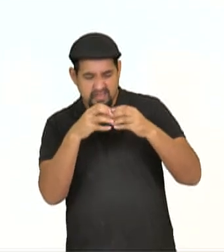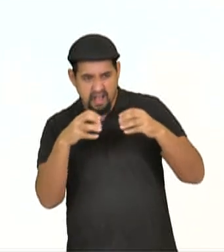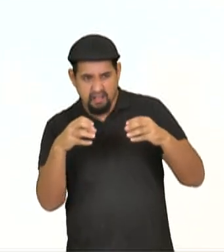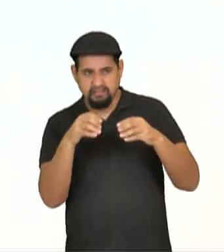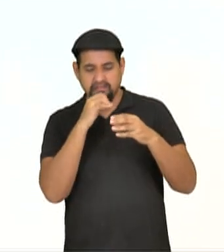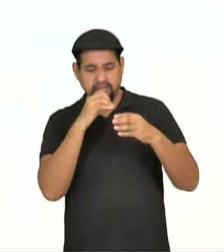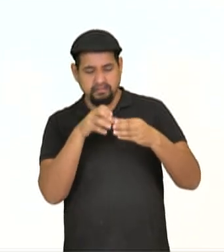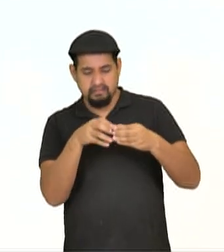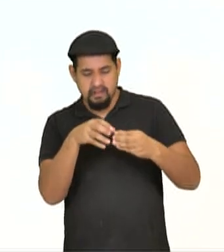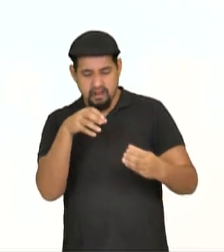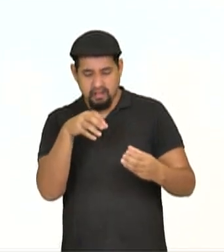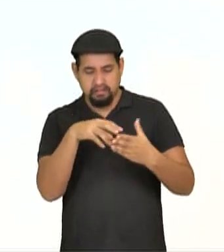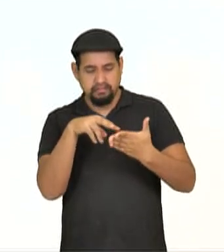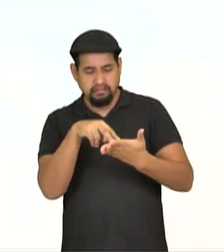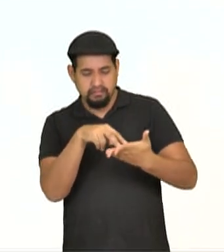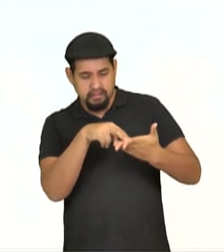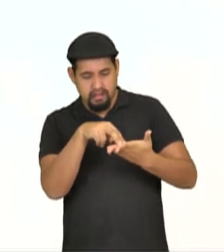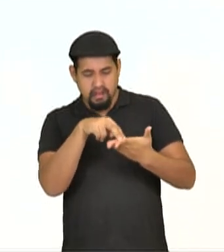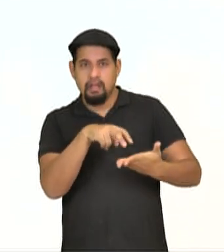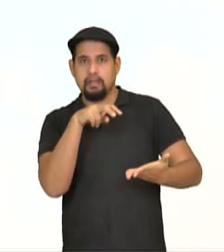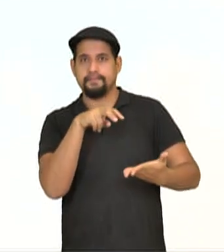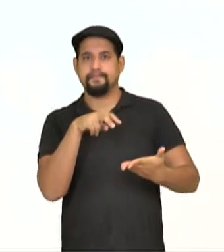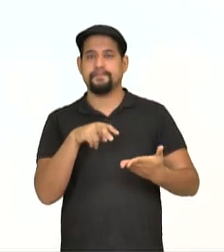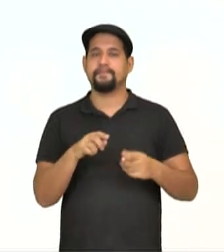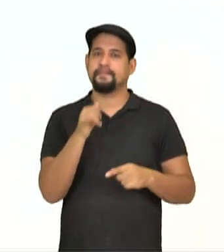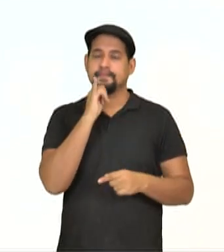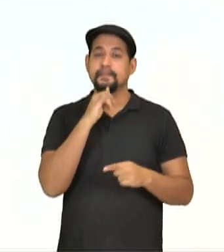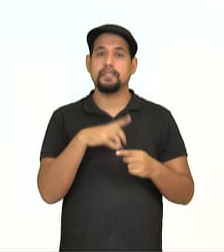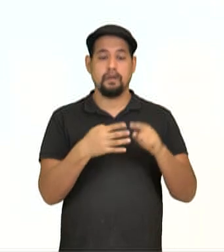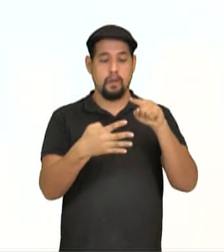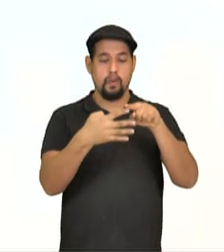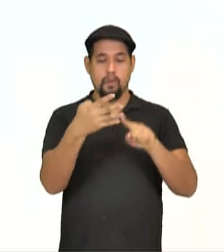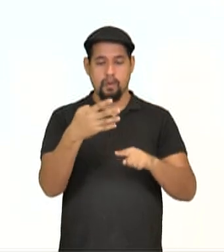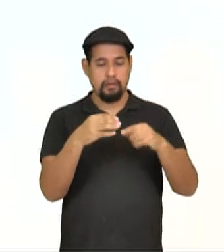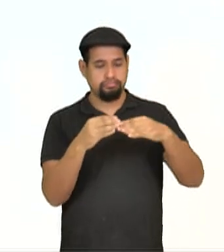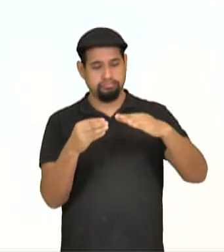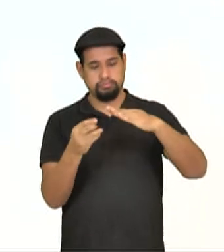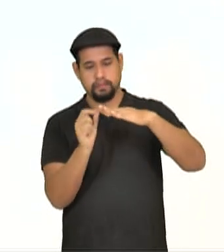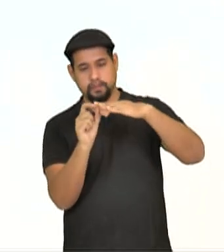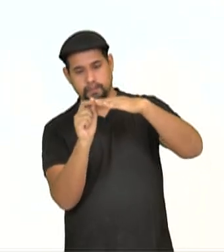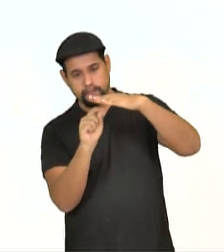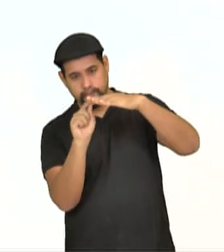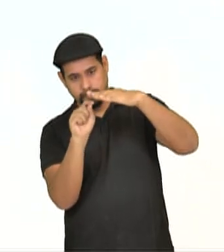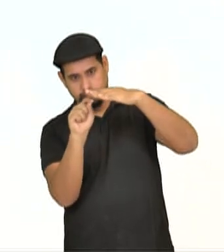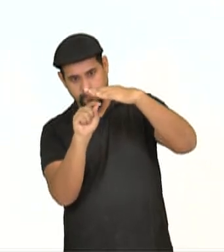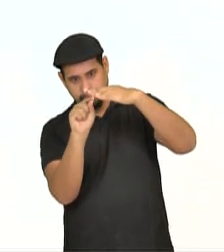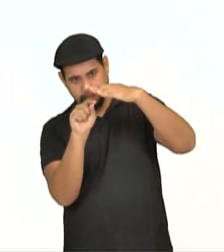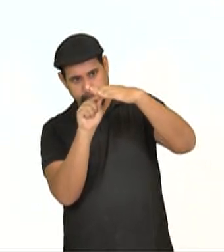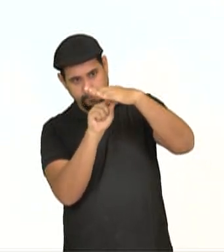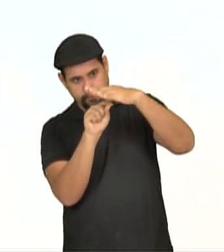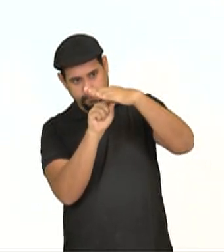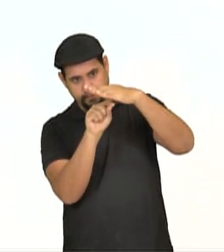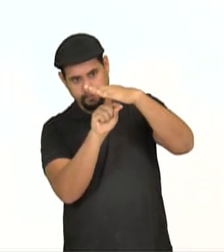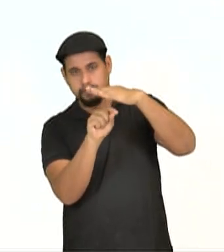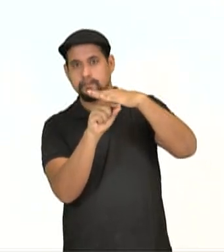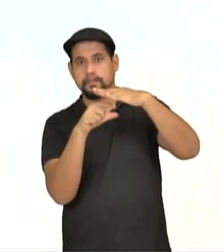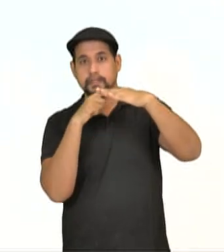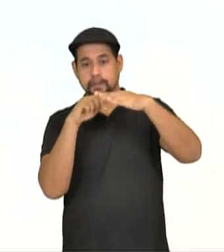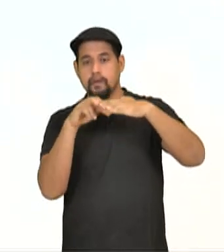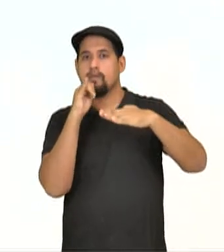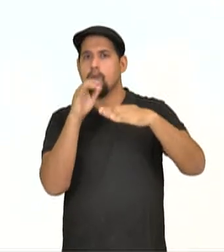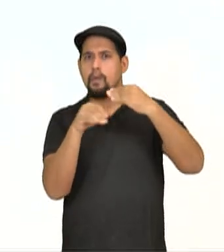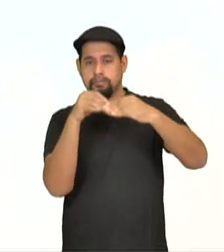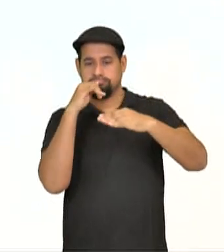o skate do chão, tá? Com as 4 rodas no ar. Daí nós temos o